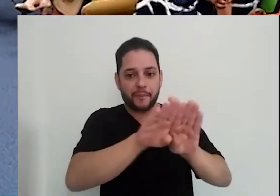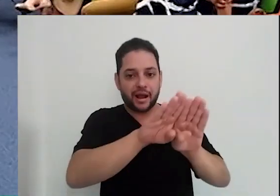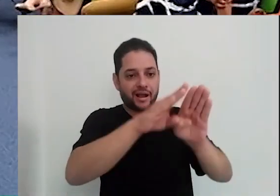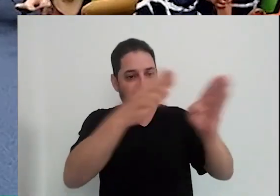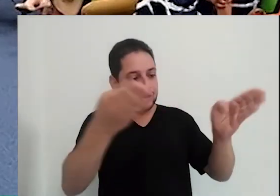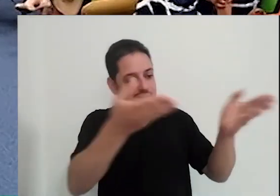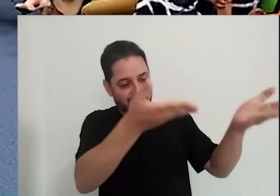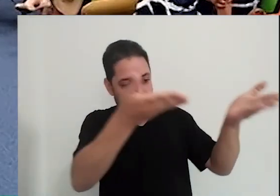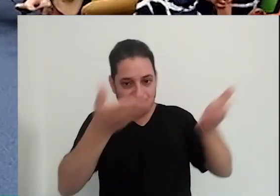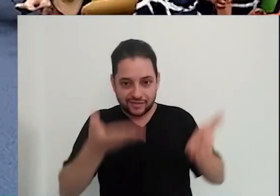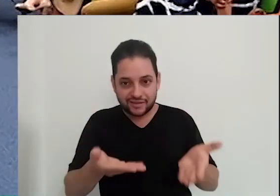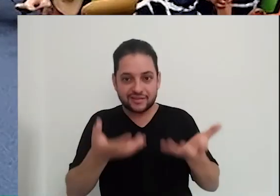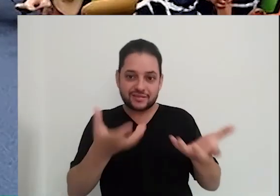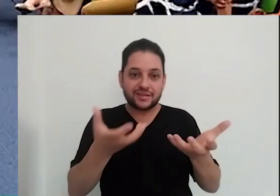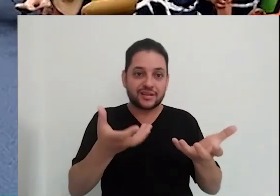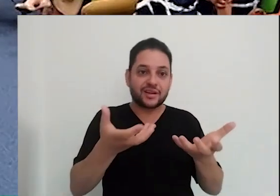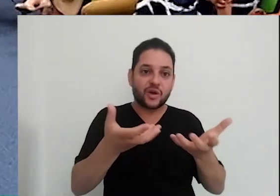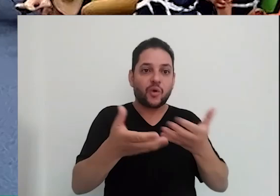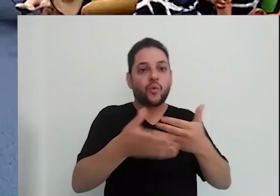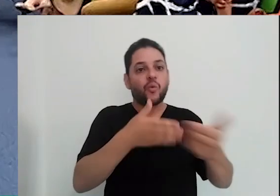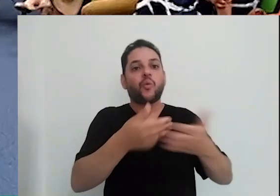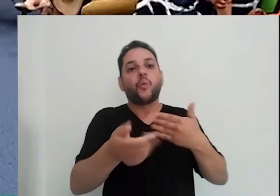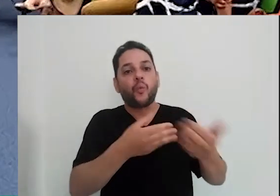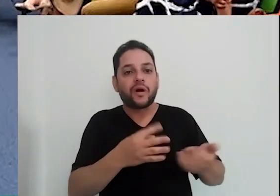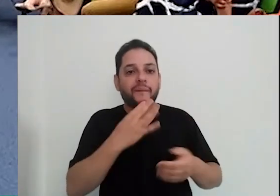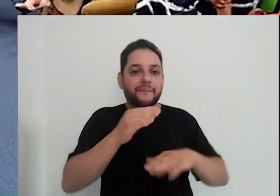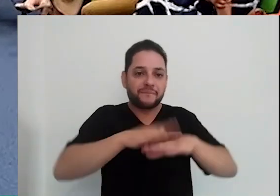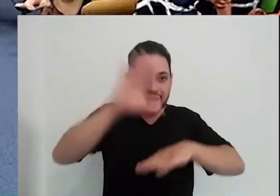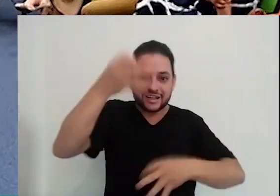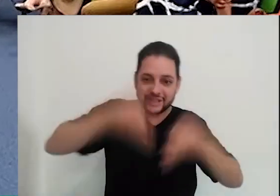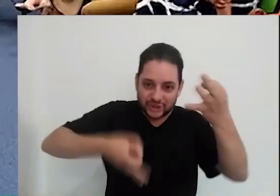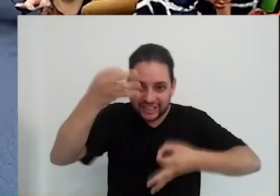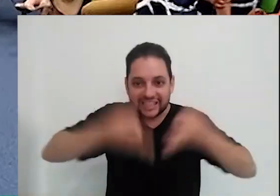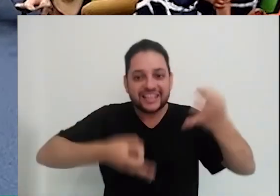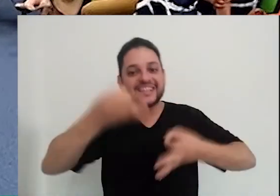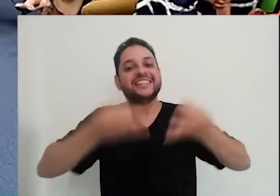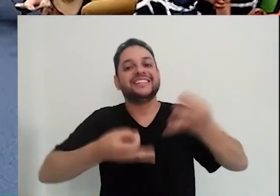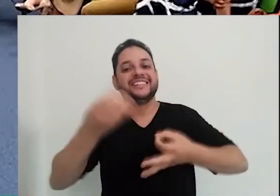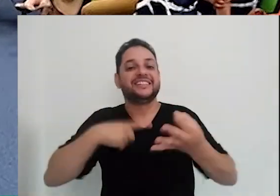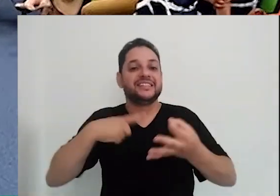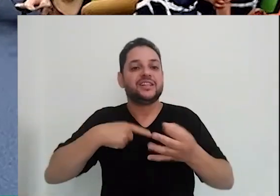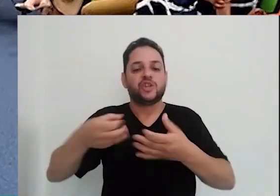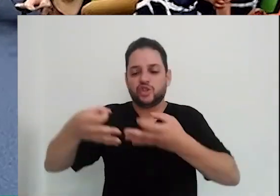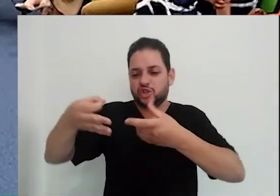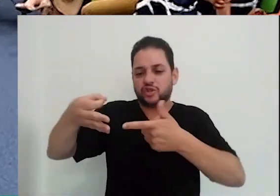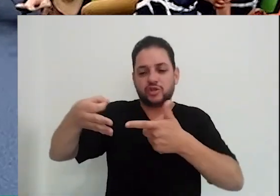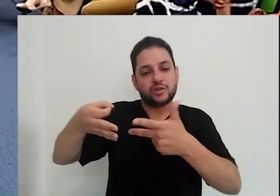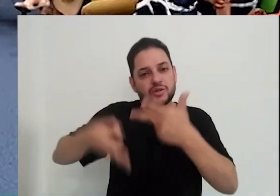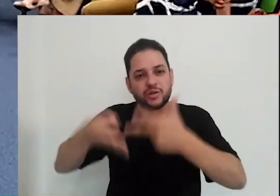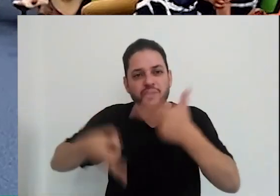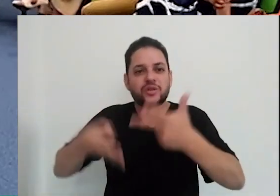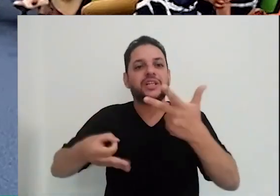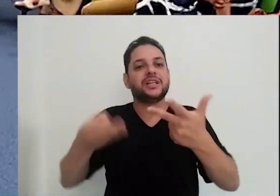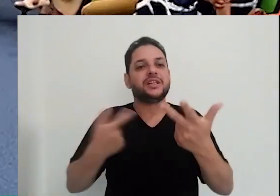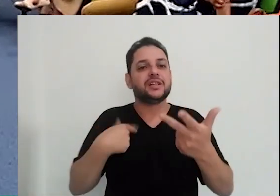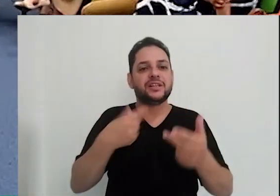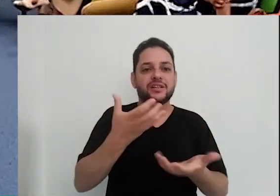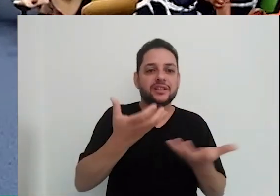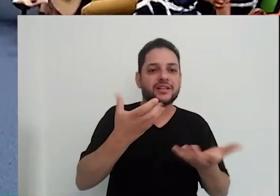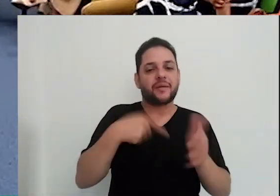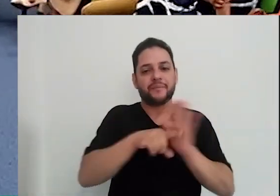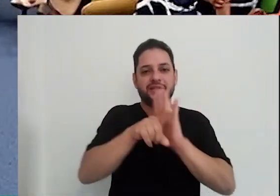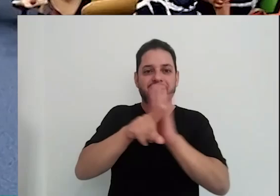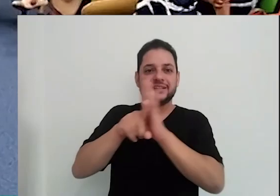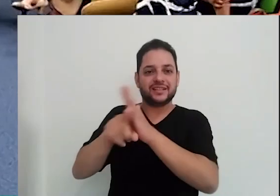você quiser qualquer coisa conhecer mais do Judiciário do que você quiser se você quiser fazer um qualquer